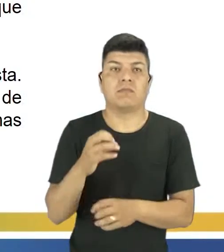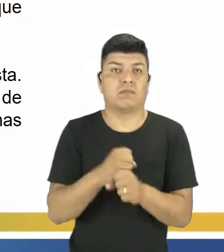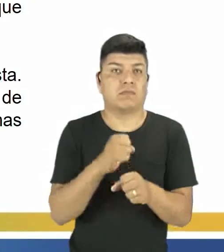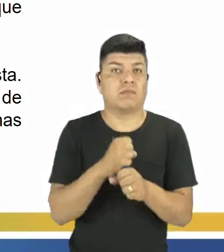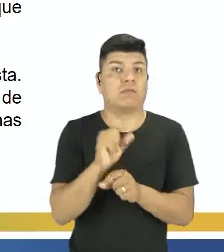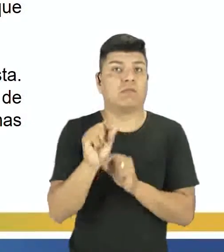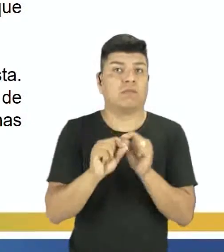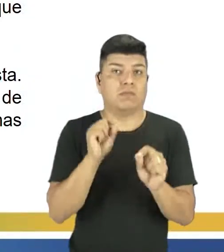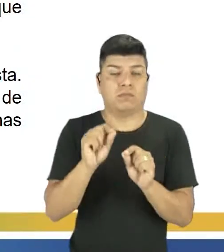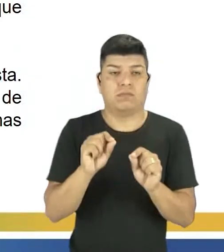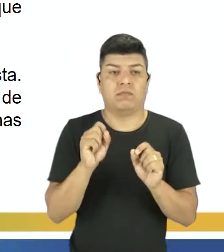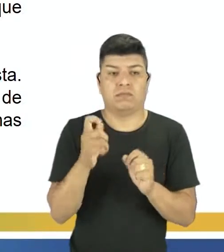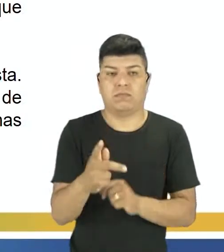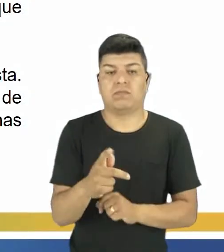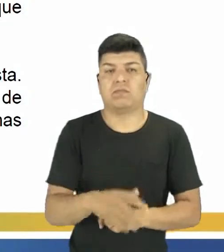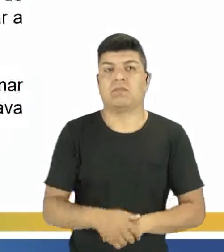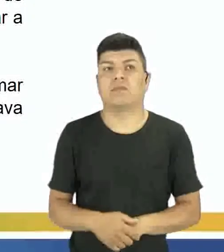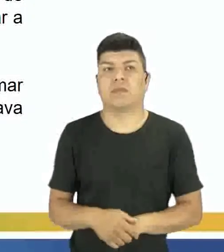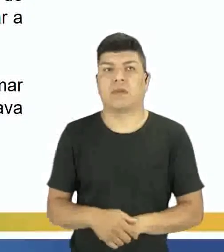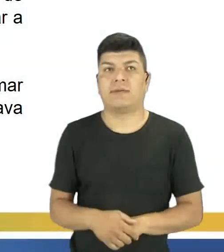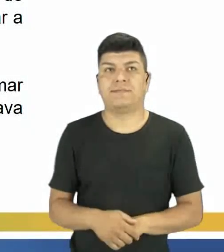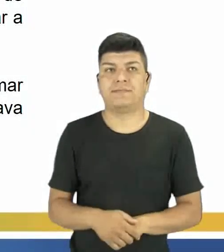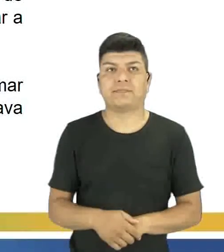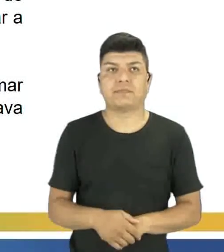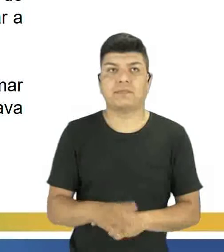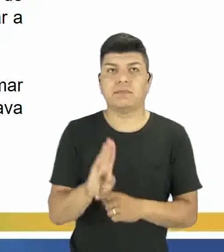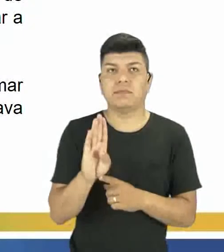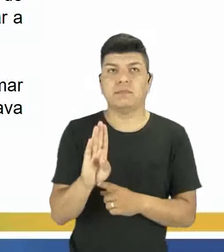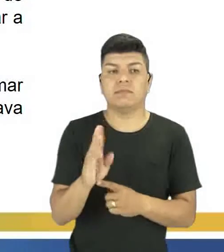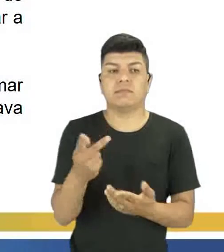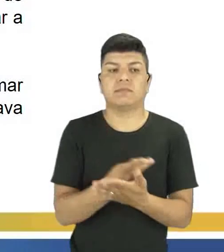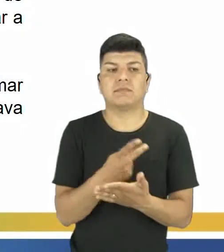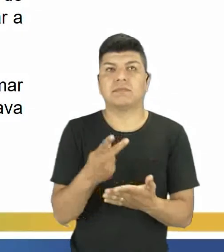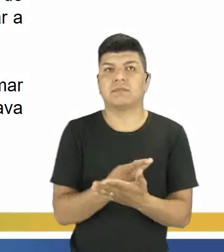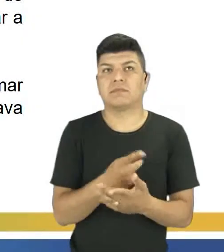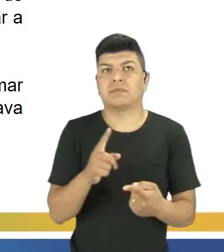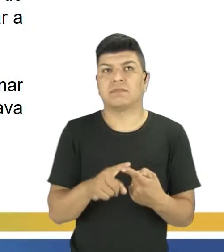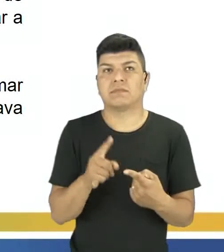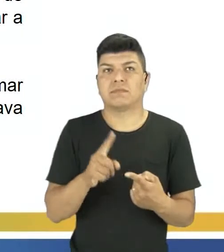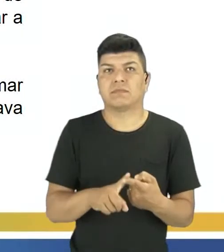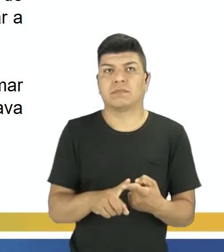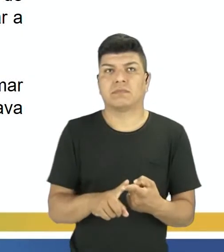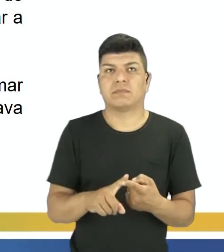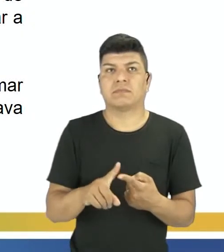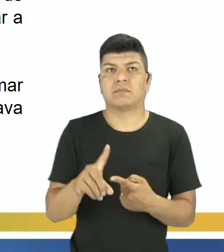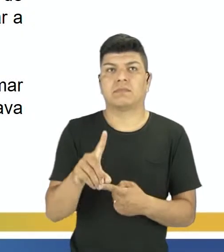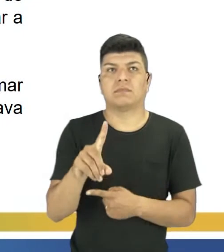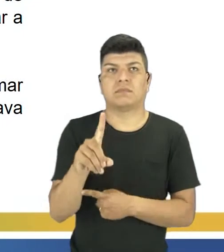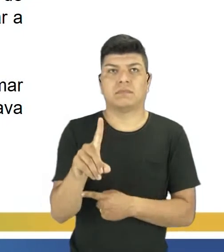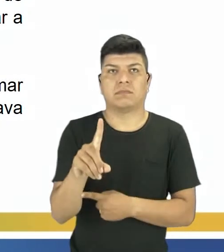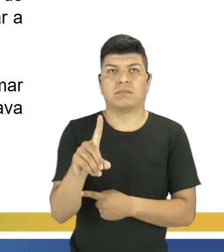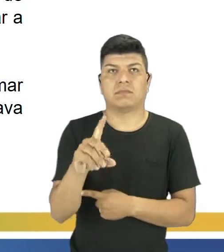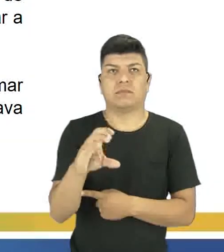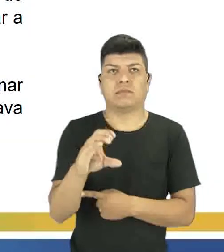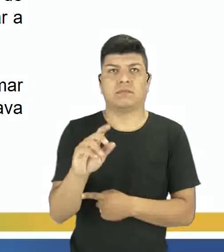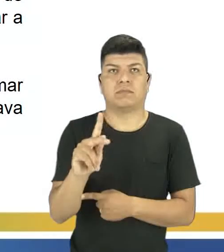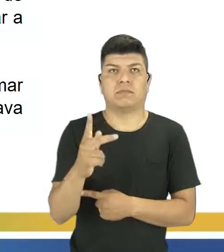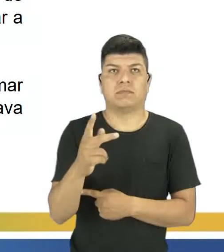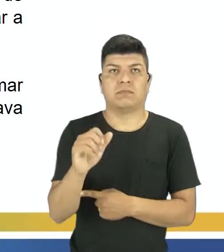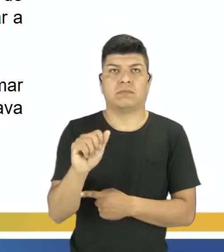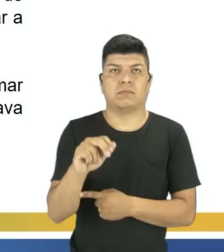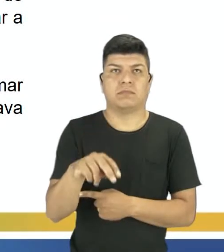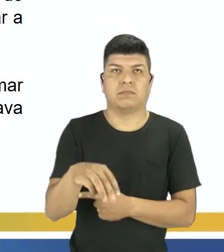construção da obra de arte. Tá certo, gente? A letra B está incorreta. Por quê? Porque a intenção de